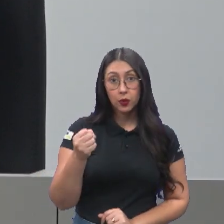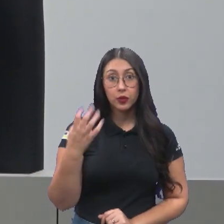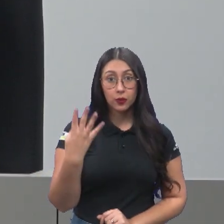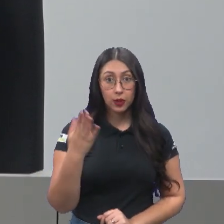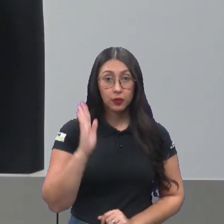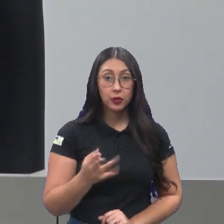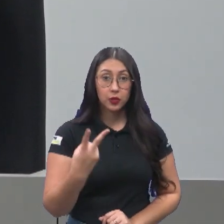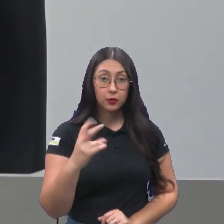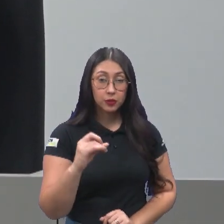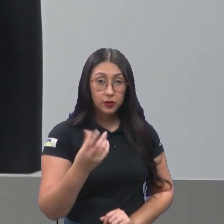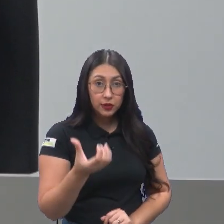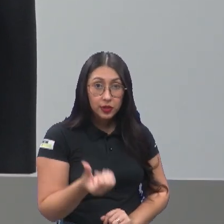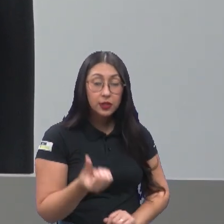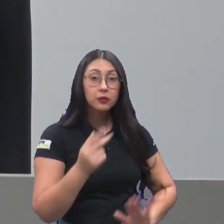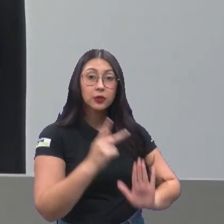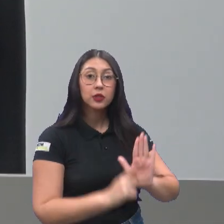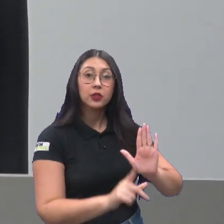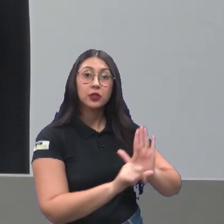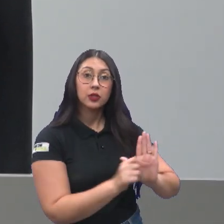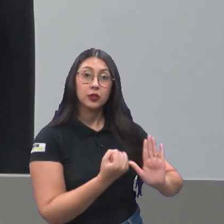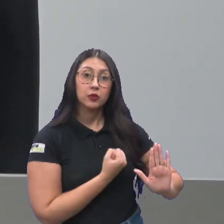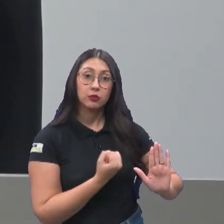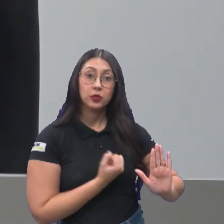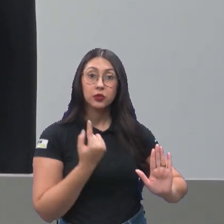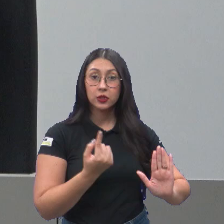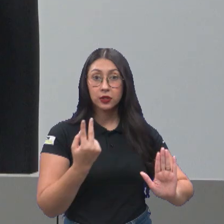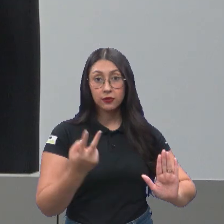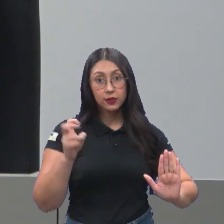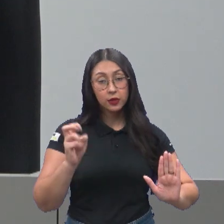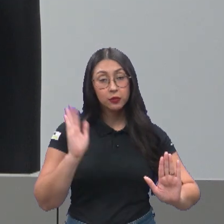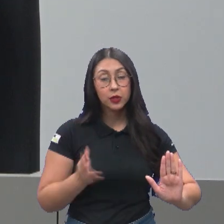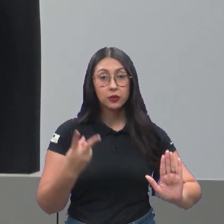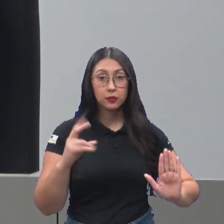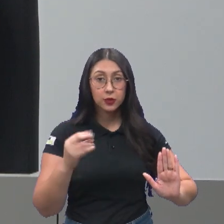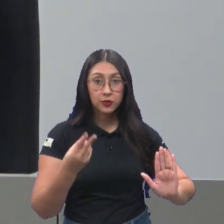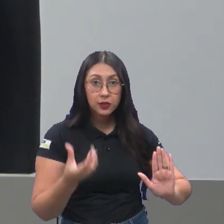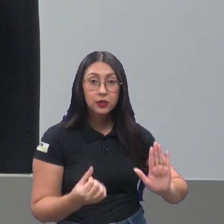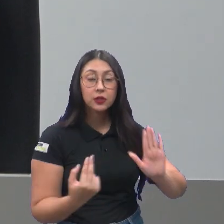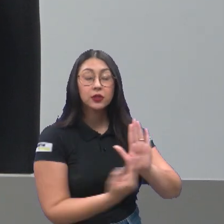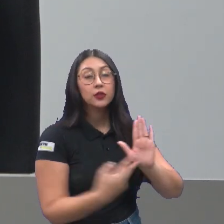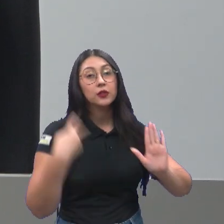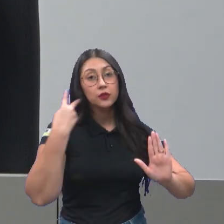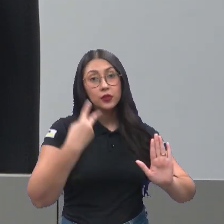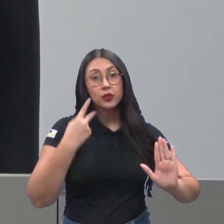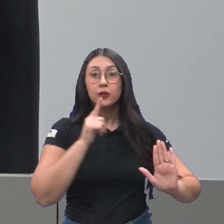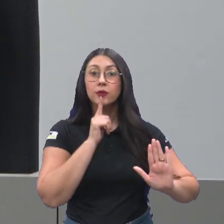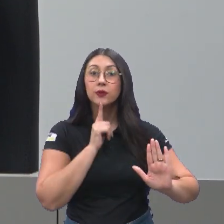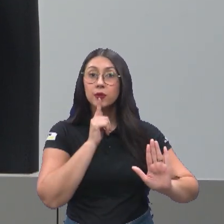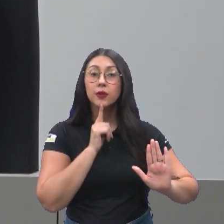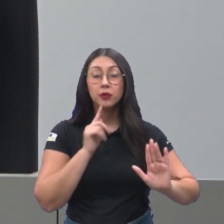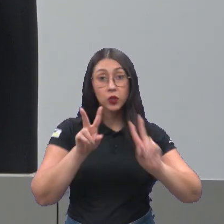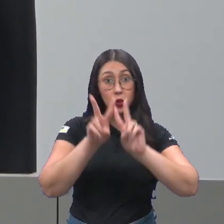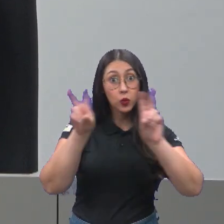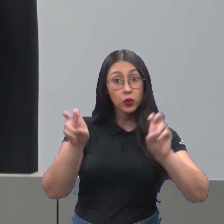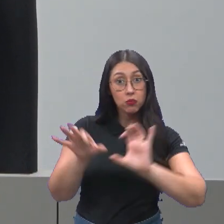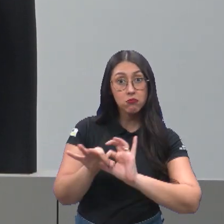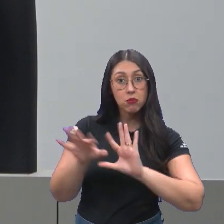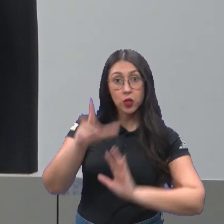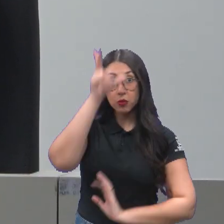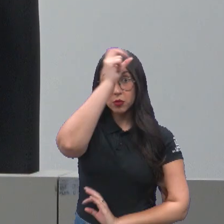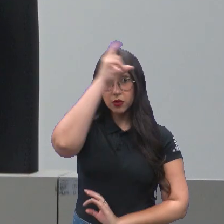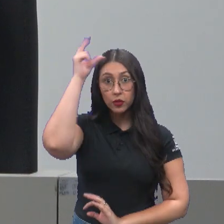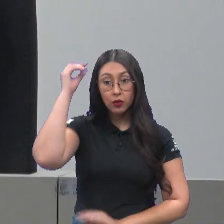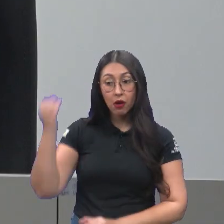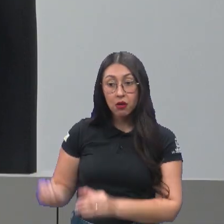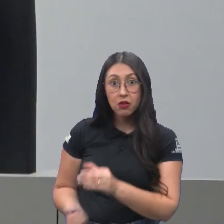3584/2026, projeto de lei número 125/2026, autoria vereador Sérgio Camargo. Autoriza o Poder Executivo a instituir o Centro